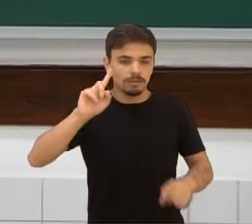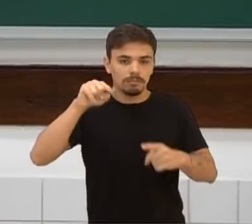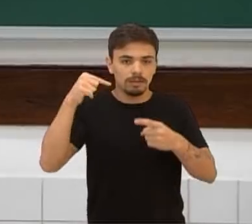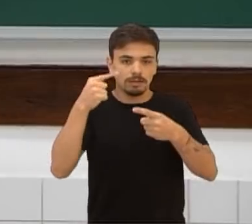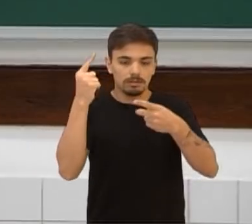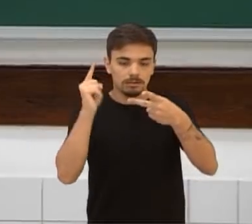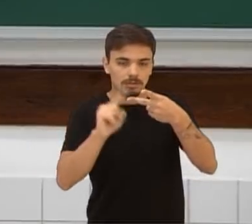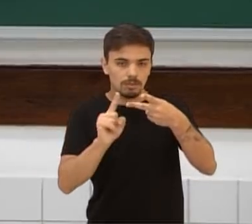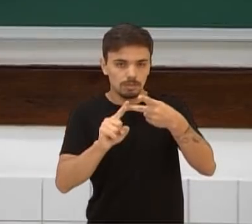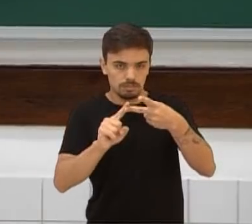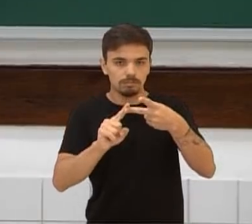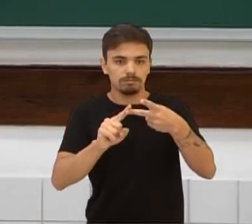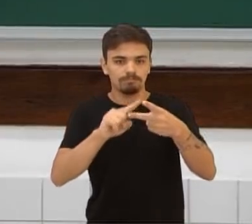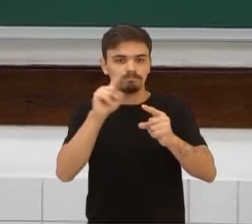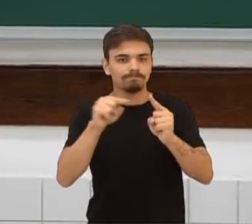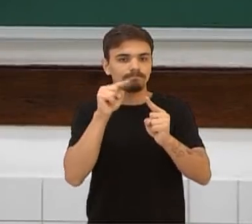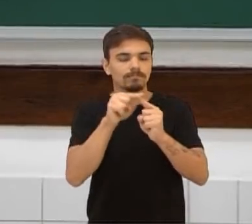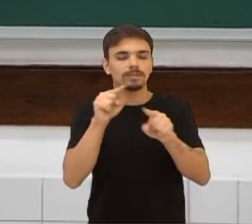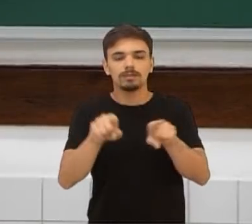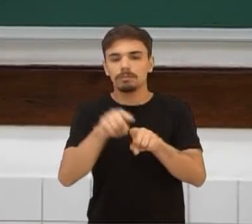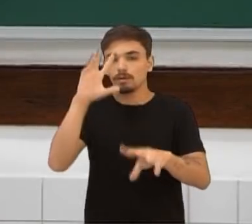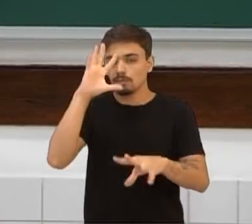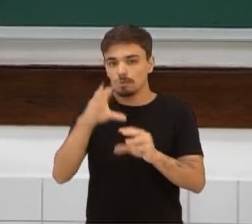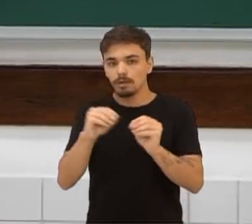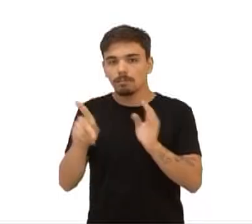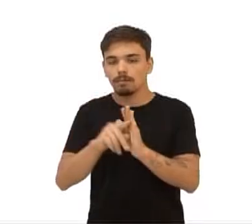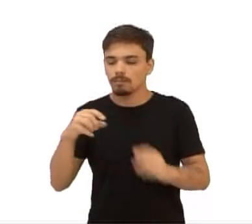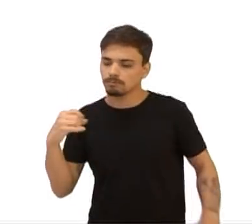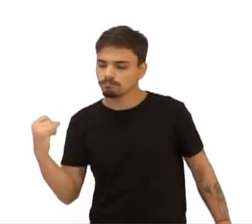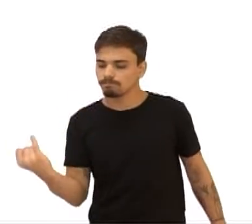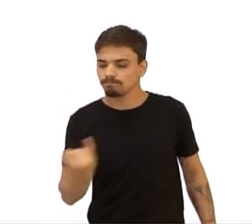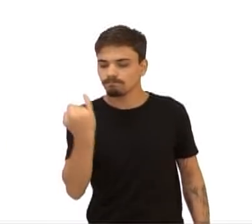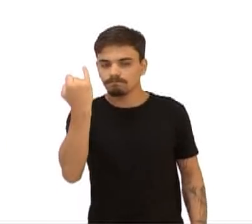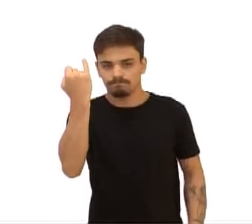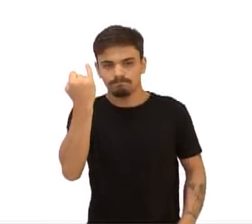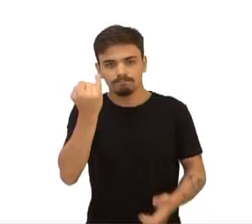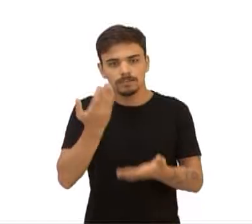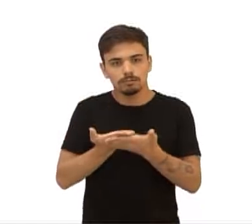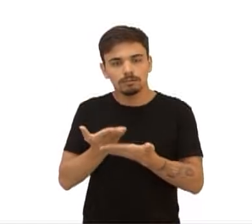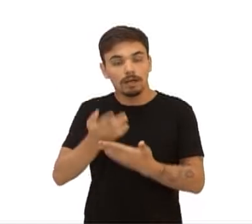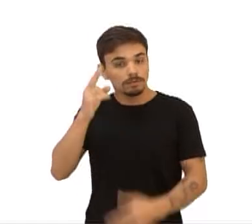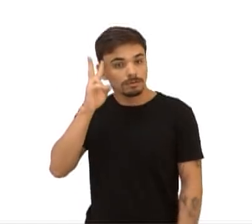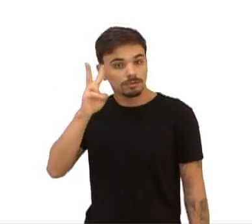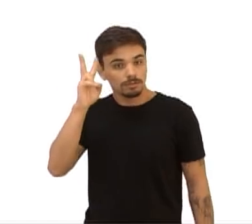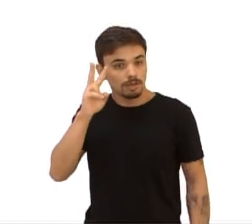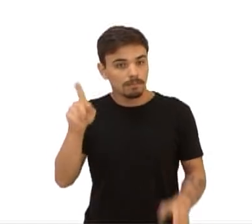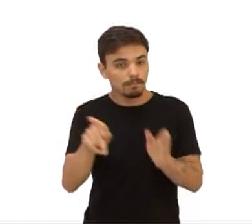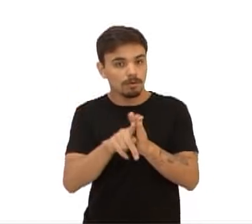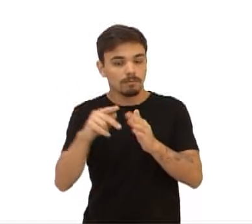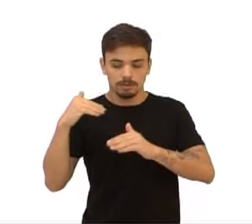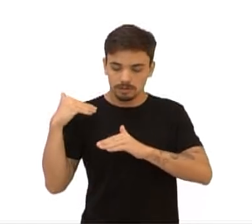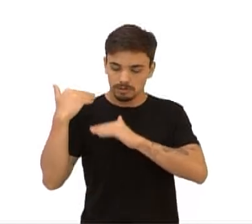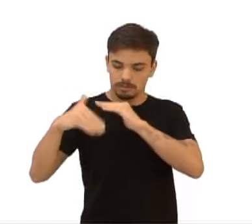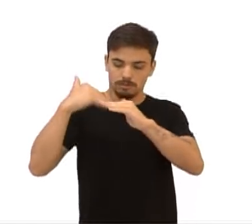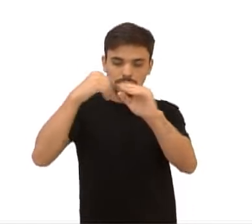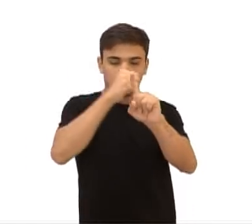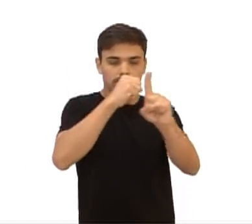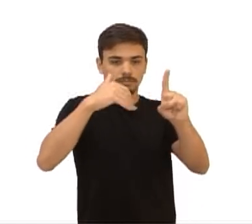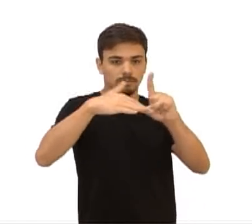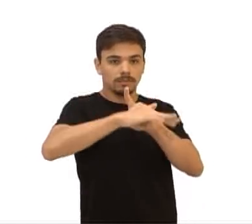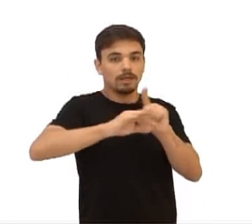Segundo objetivo, compreender a relevância do estudo da história para o desenvolvimento de uma sociedade